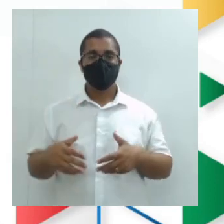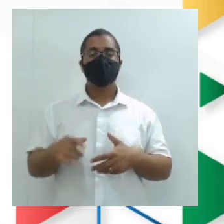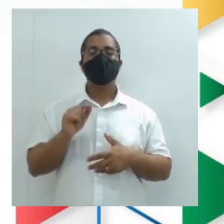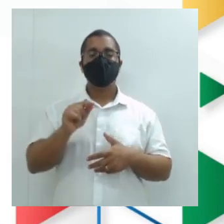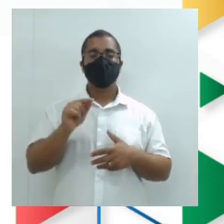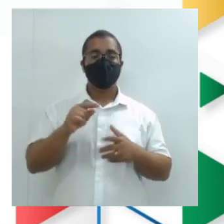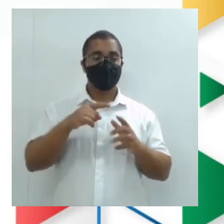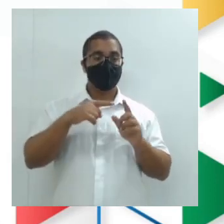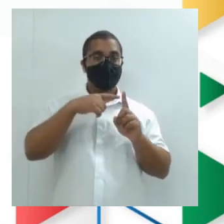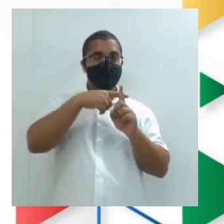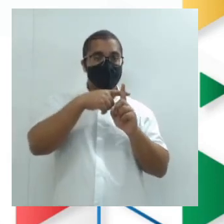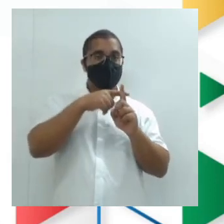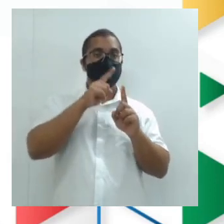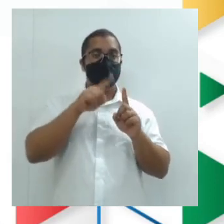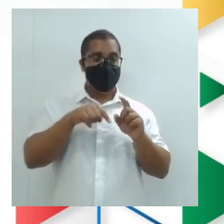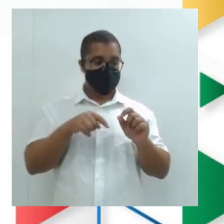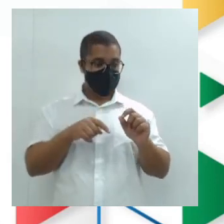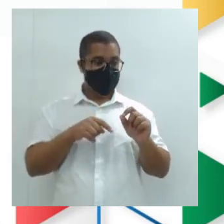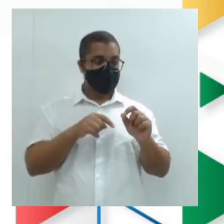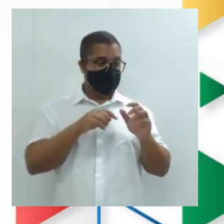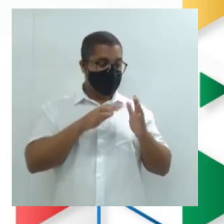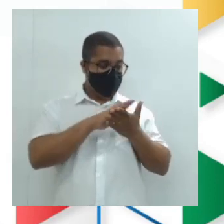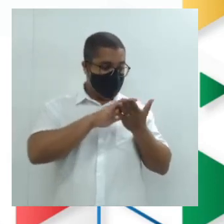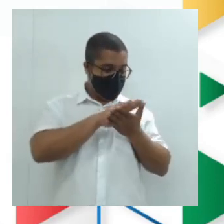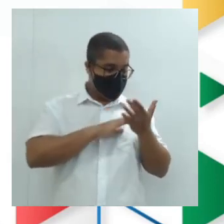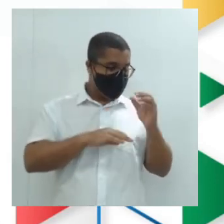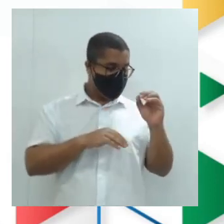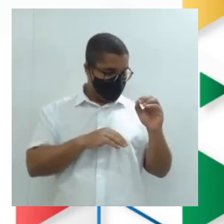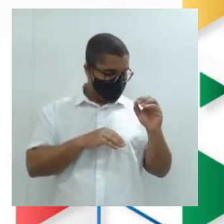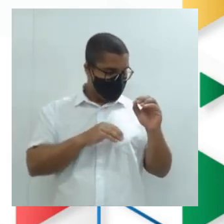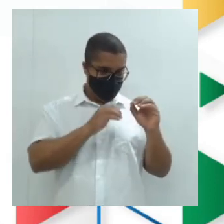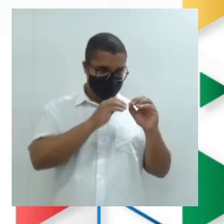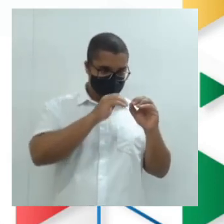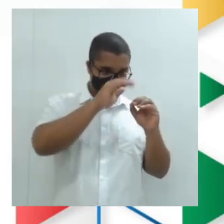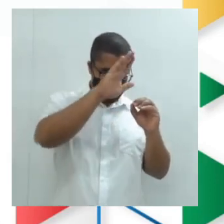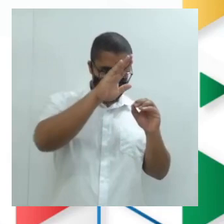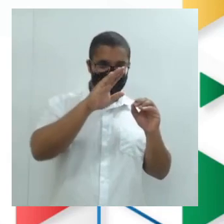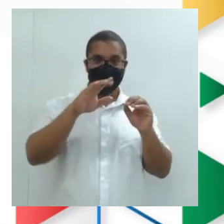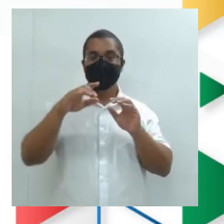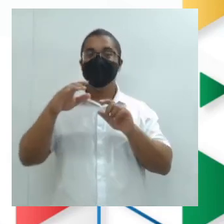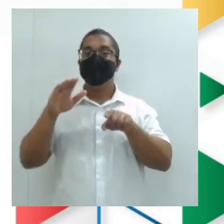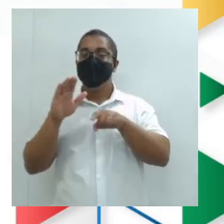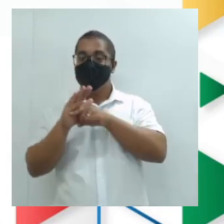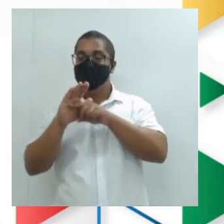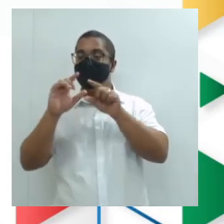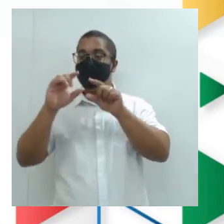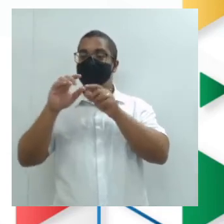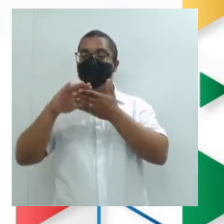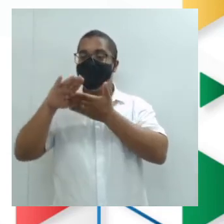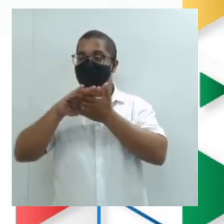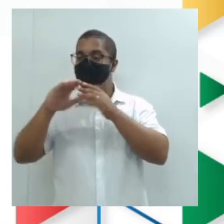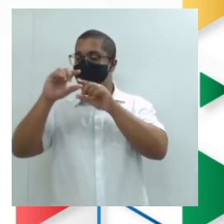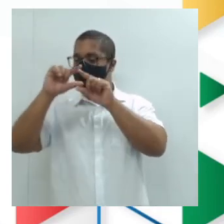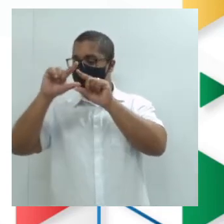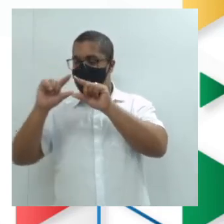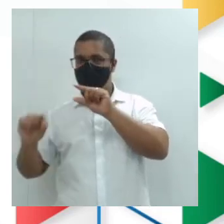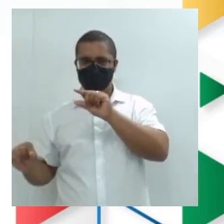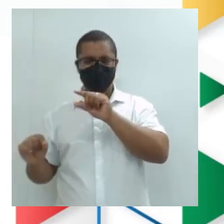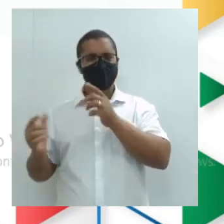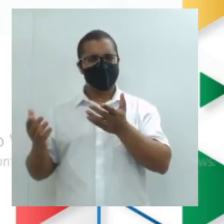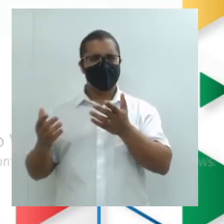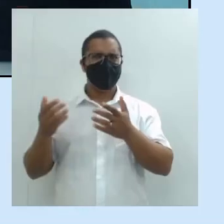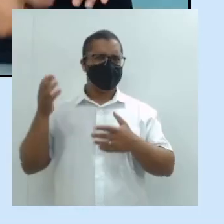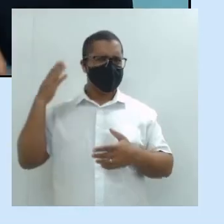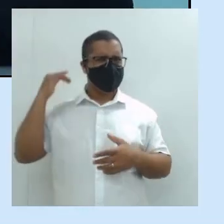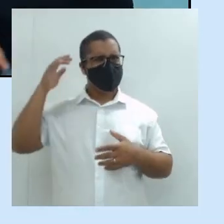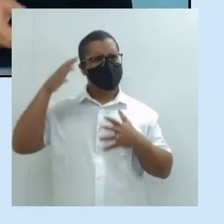positivo como sendo maior que nada e negativo como sendo menor que nada. Ah, professor, que coisa interessante, é bem estranho para aquela